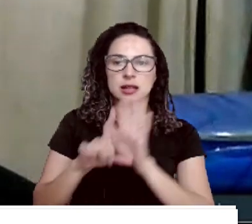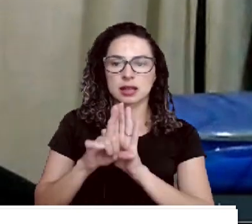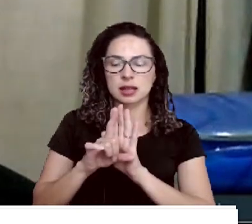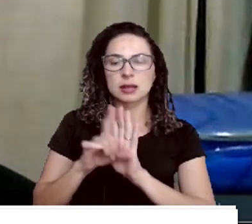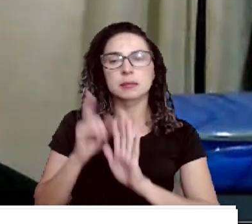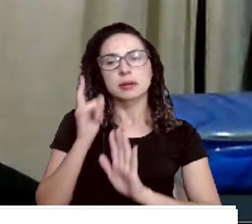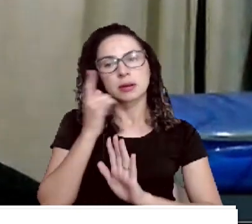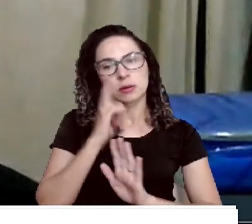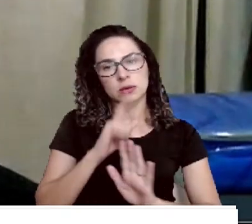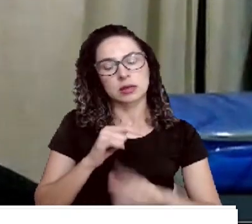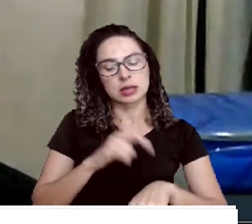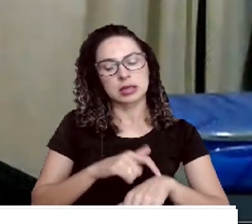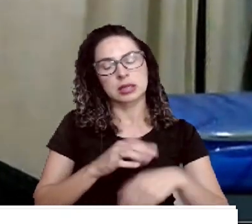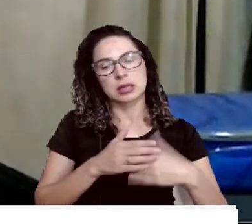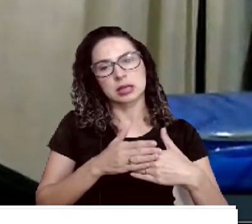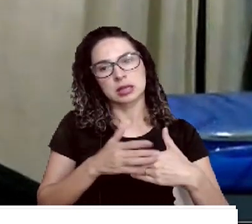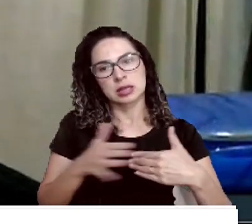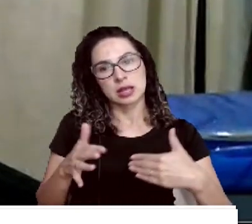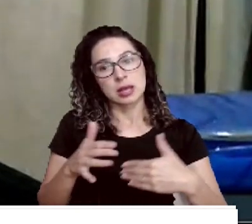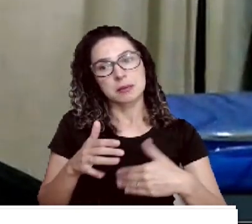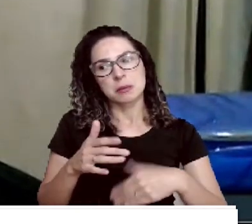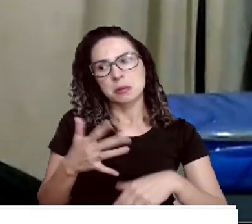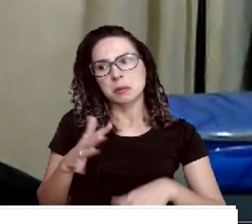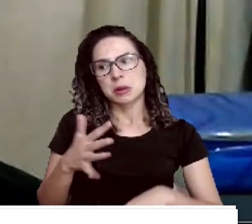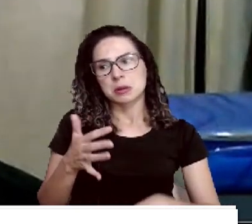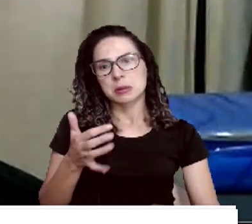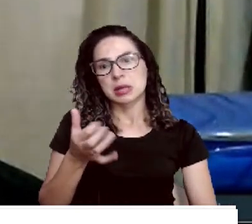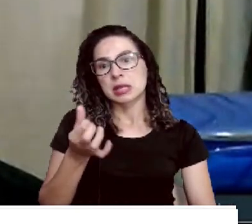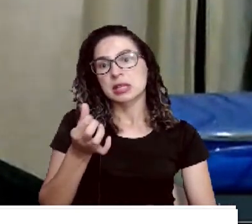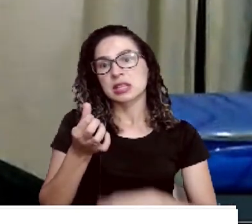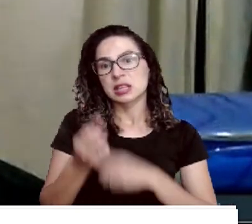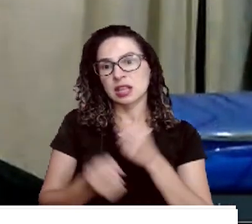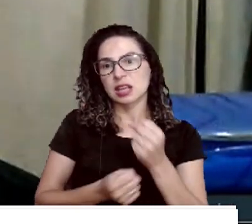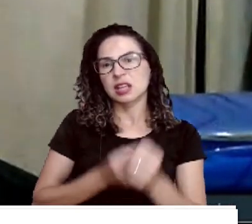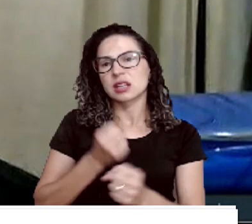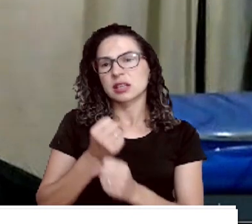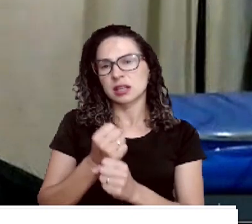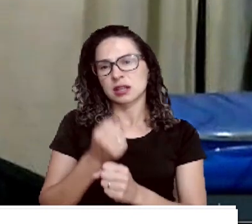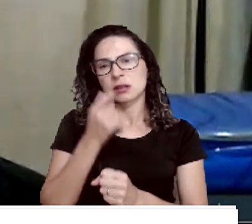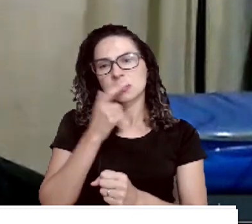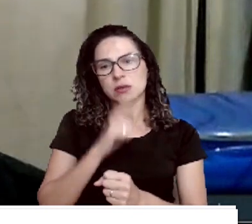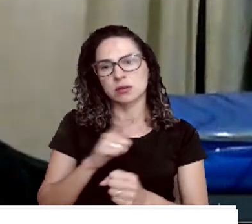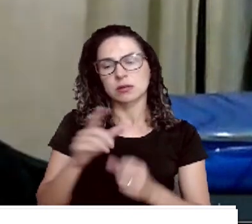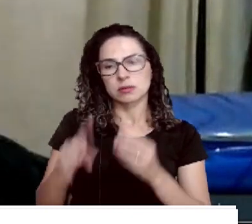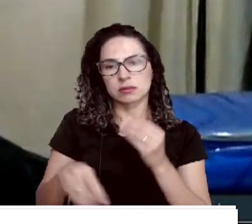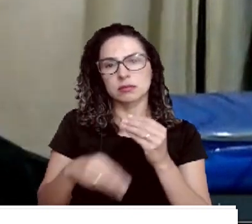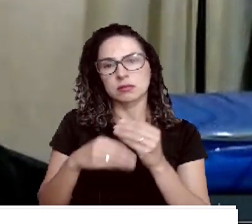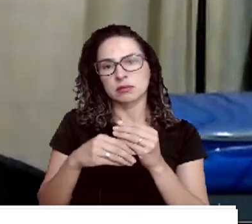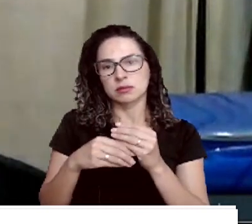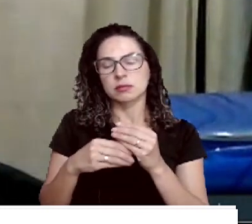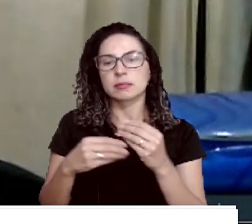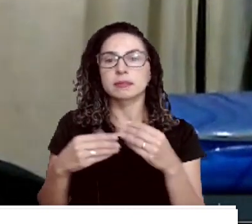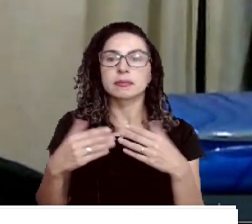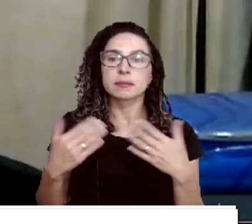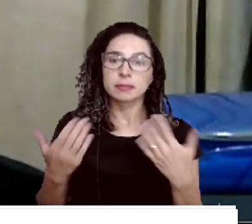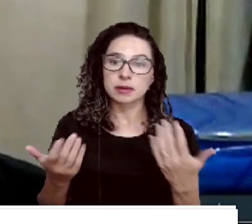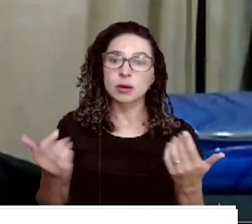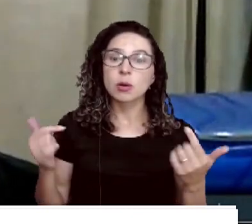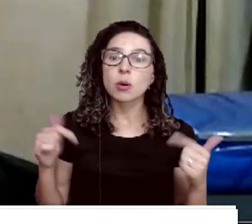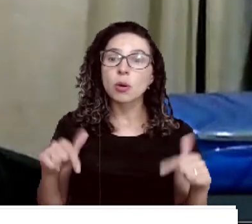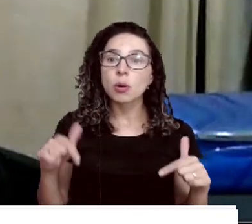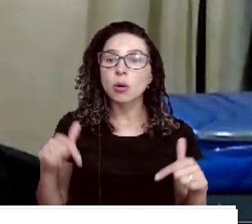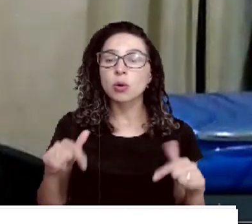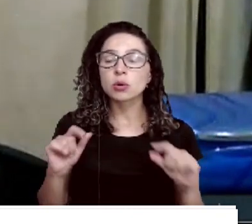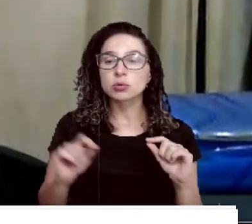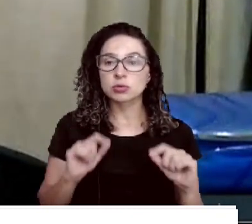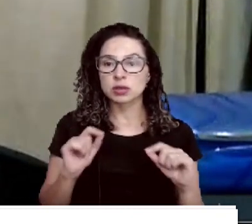esse prazo aí, falta um pouco mais, 6 anos, para vencer o prazo do aditivo. Então, o que que nós temos hoje em mãos?